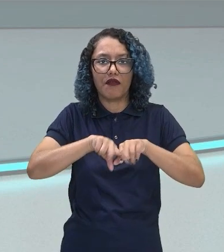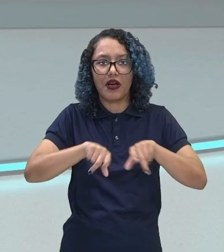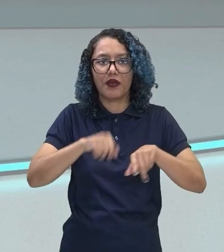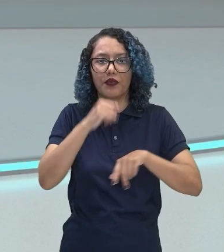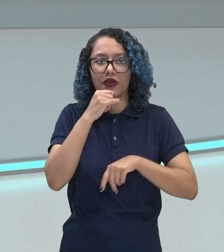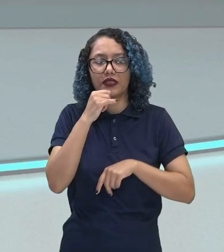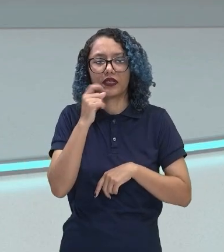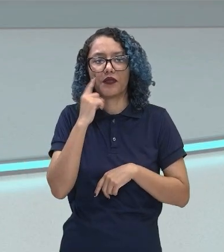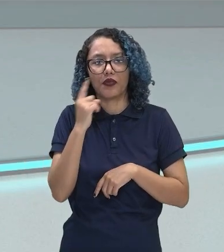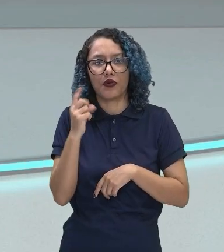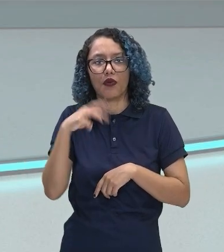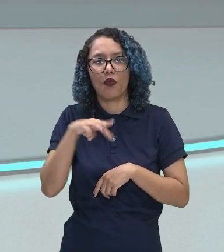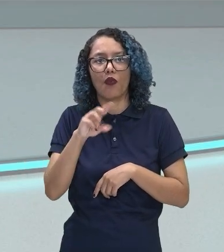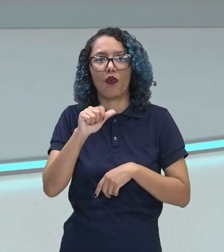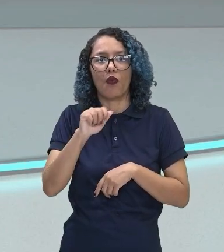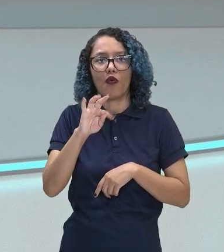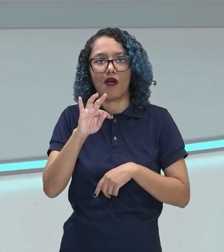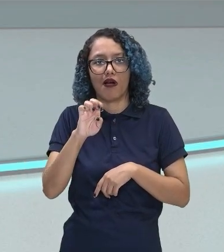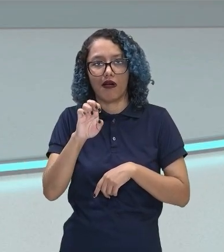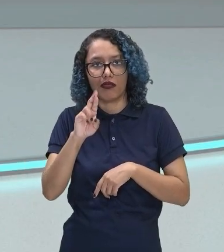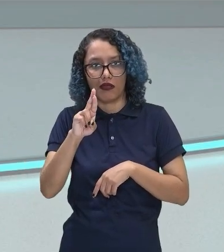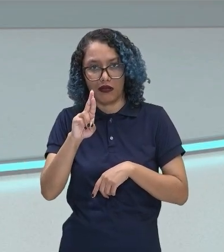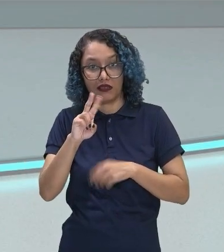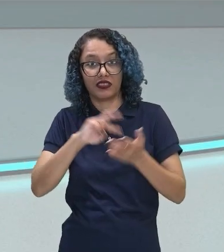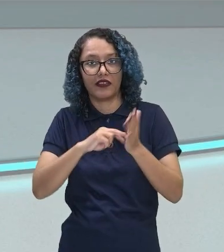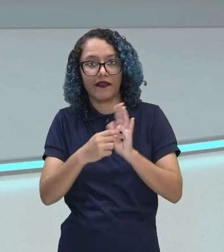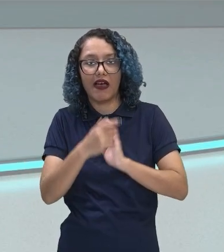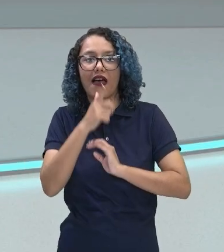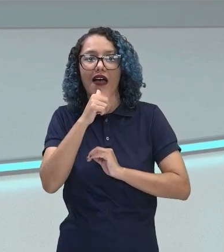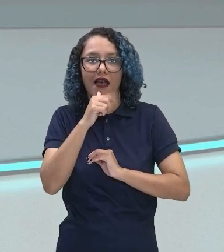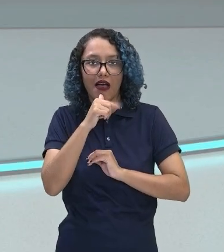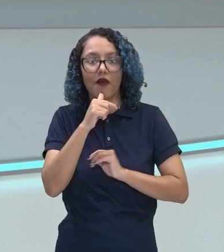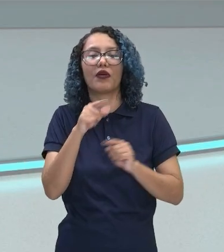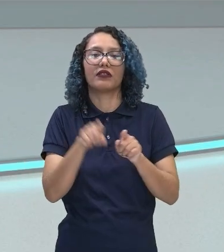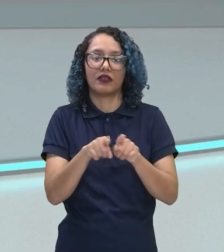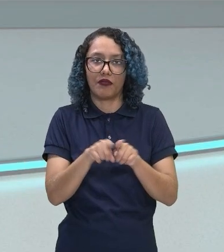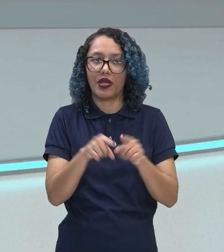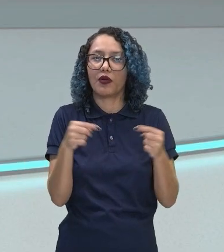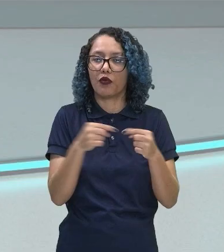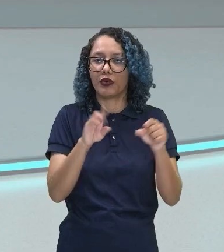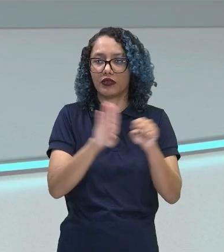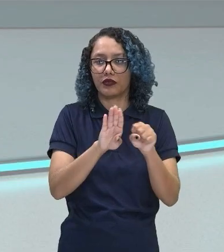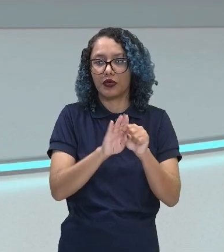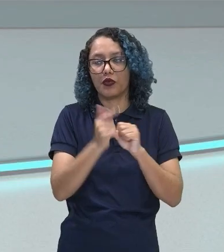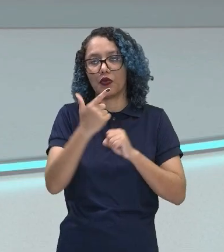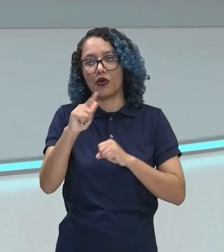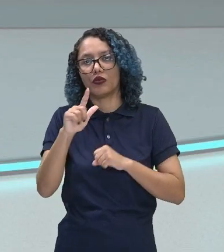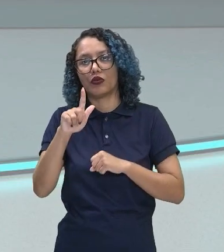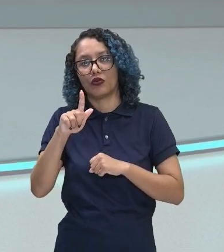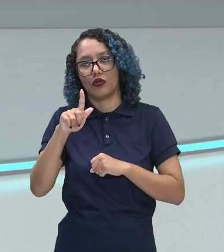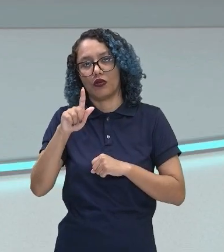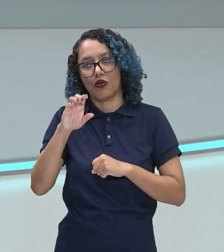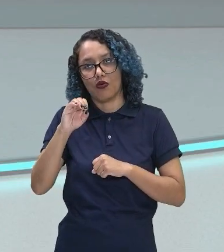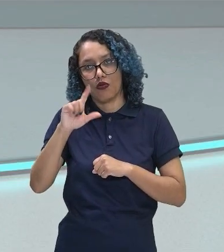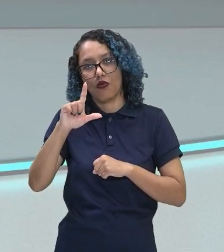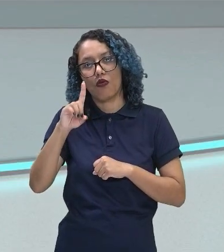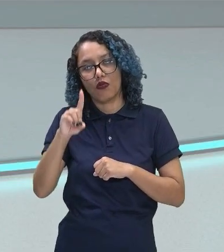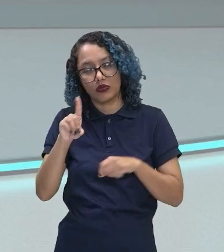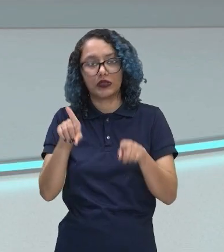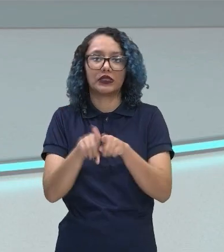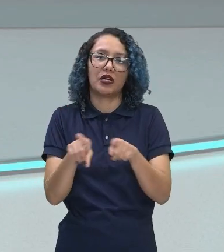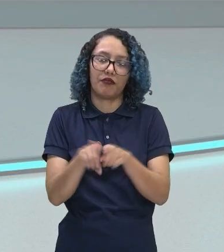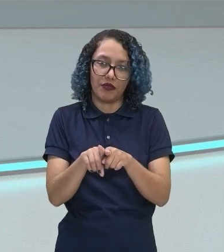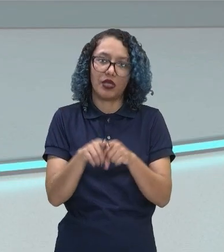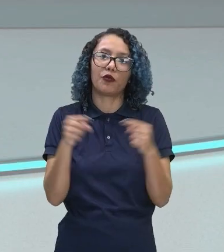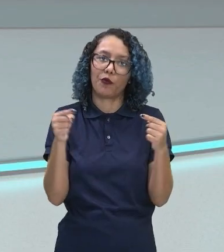and gold. Water, água, né? É também um substantivo. Gold também é um substantivo, tá certo? Então,